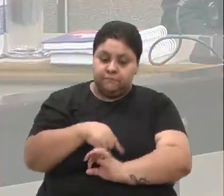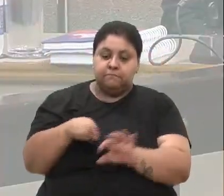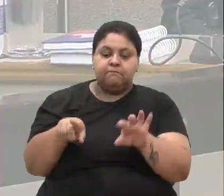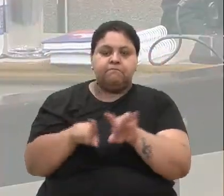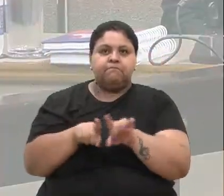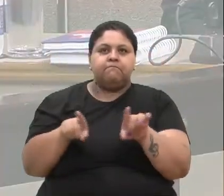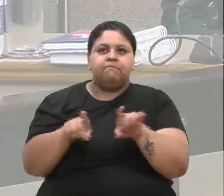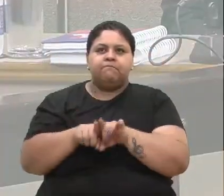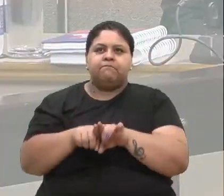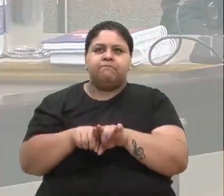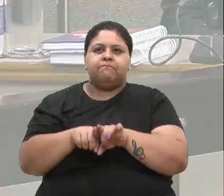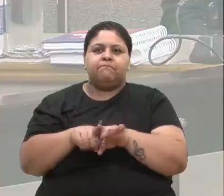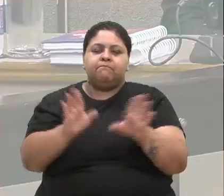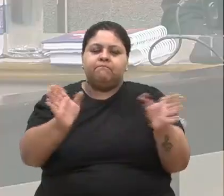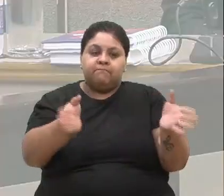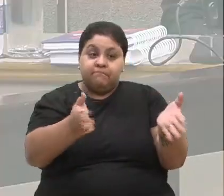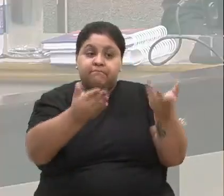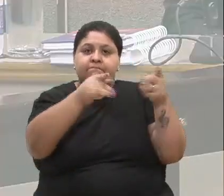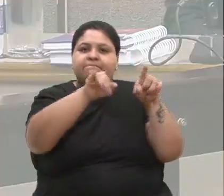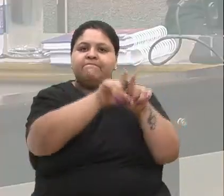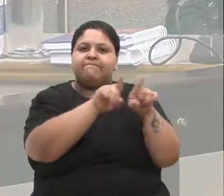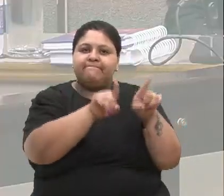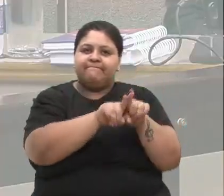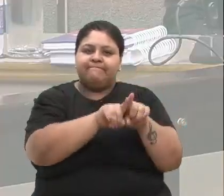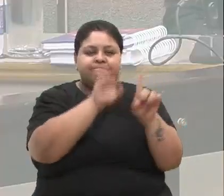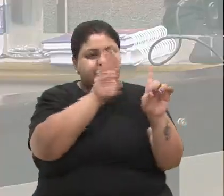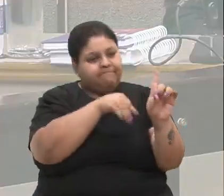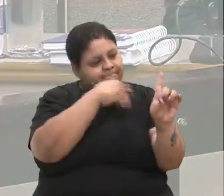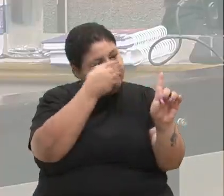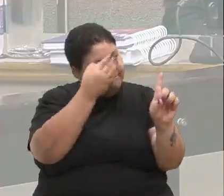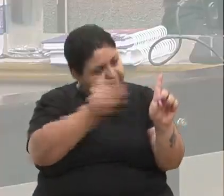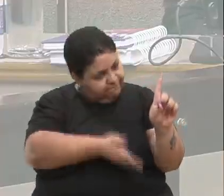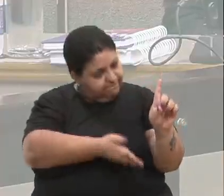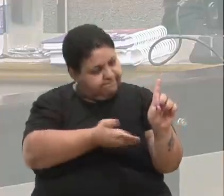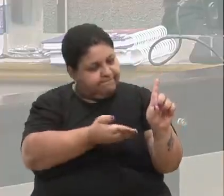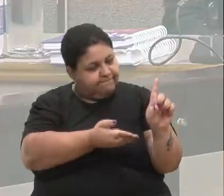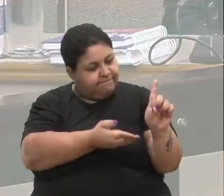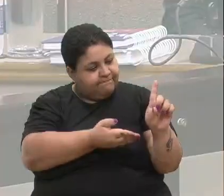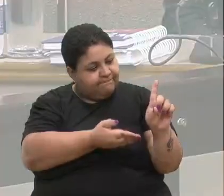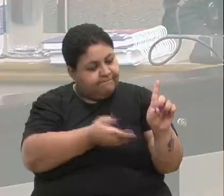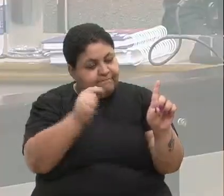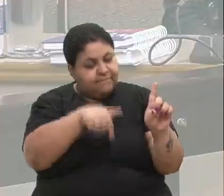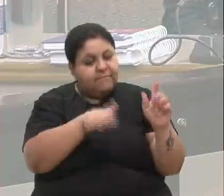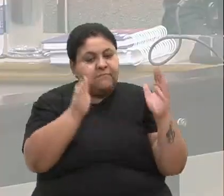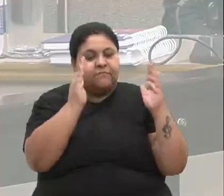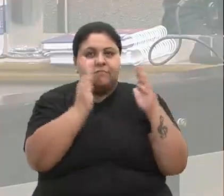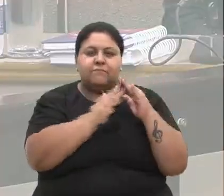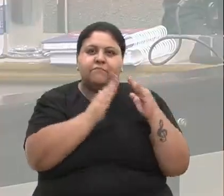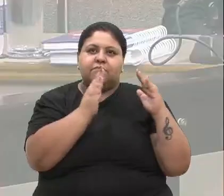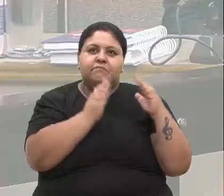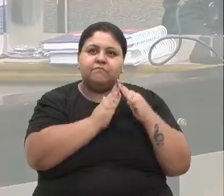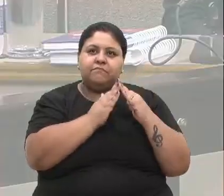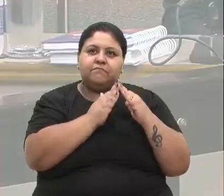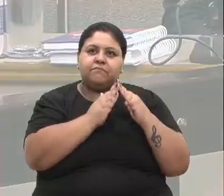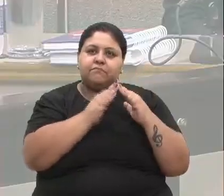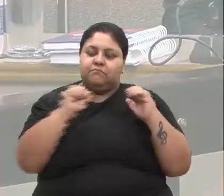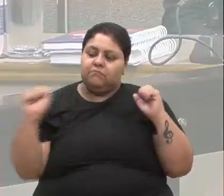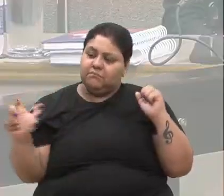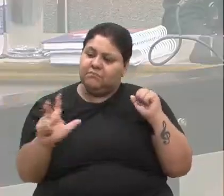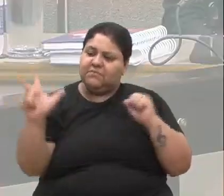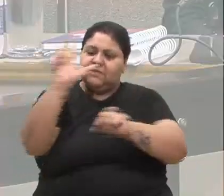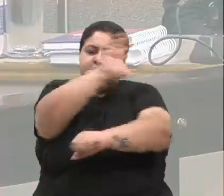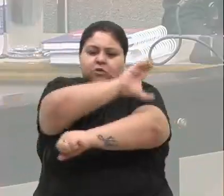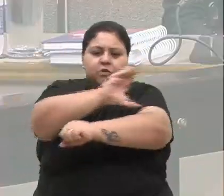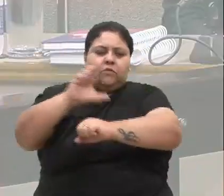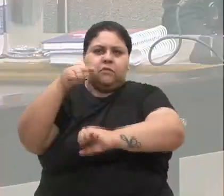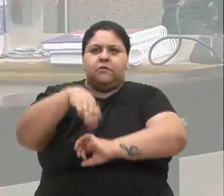nos proporcionar isso, homenagear nessa casa, homenageando esse valoroso curso para a nossa